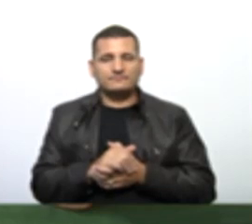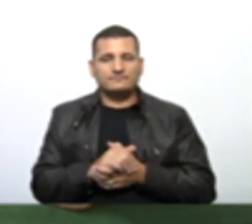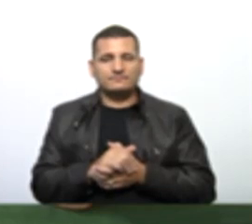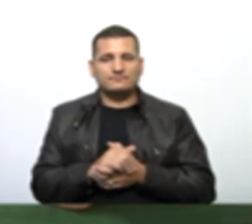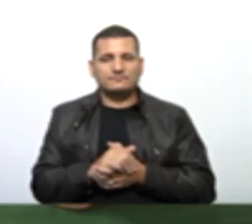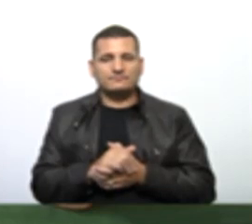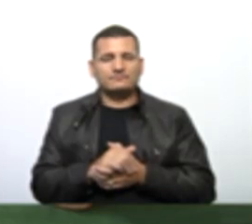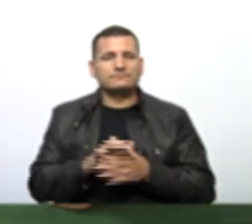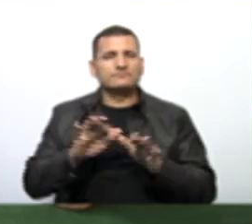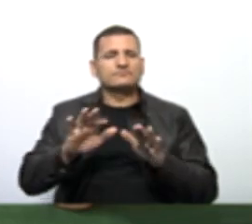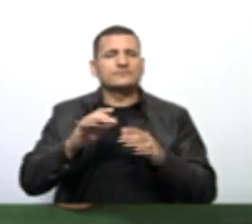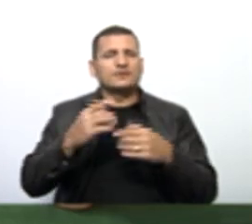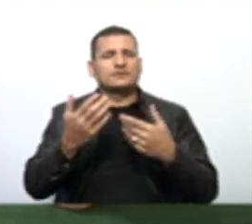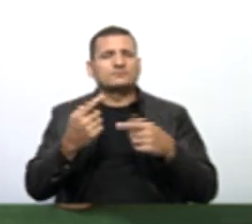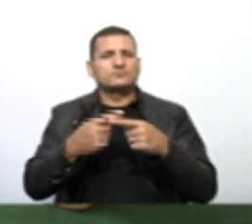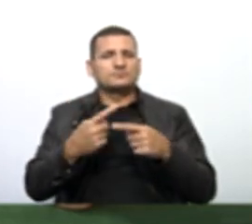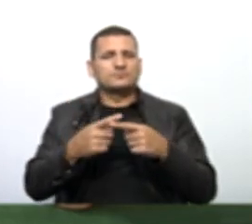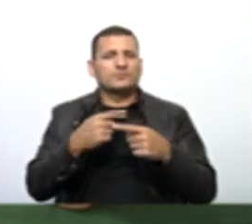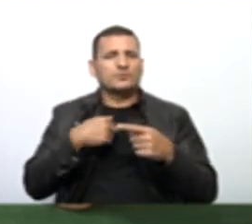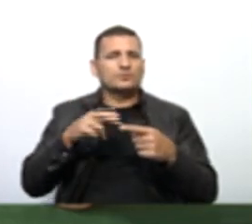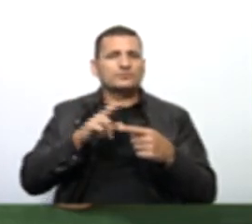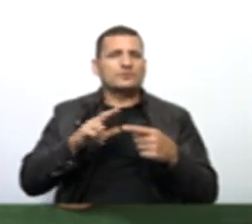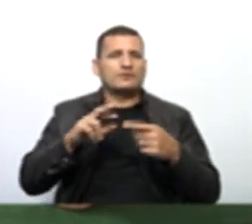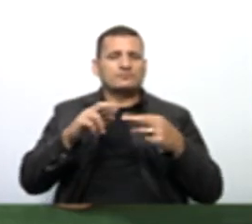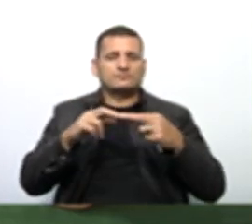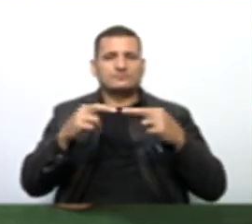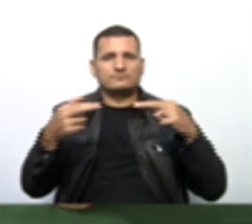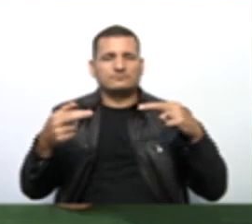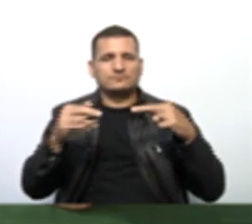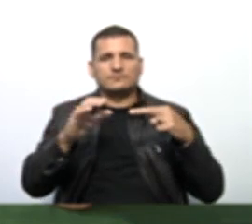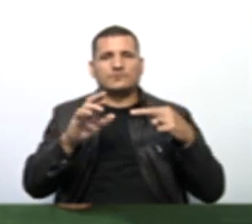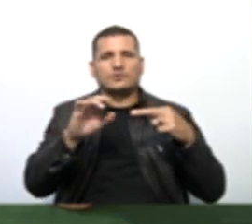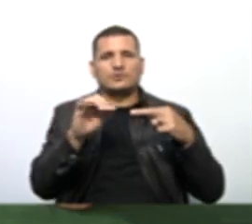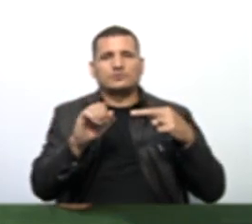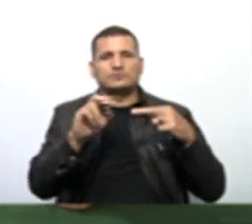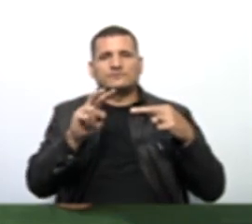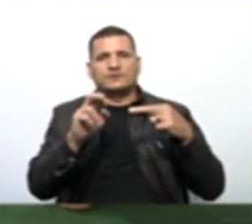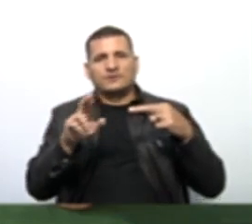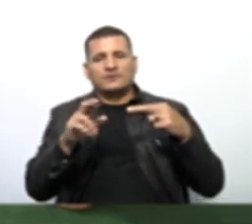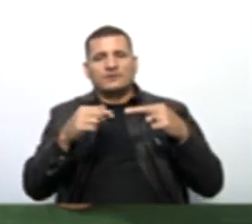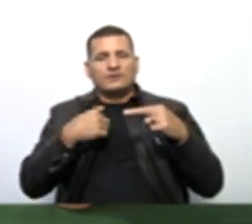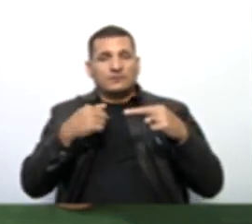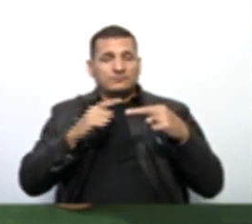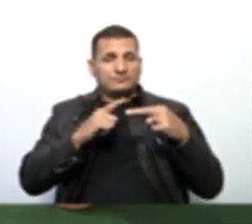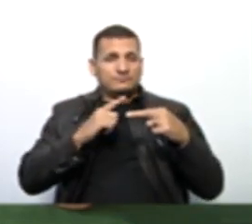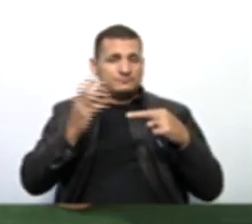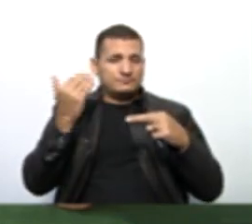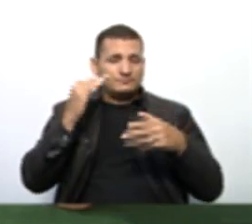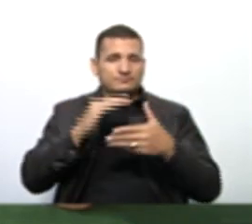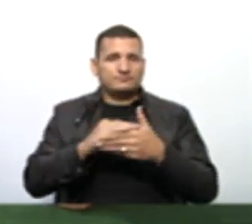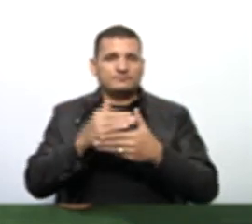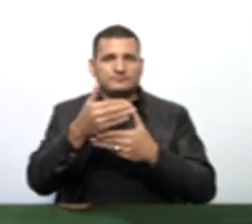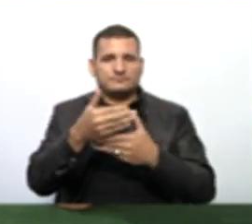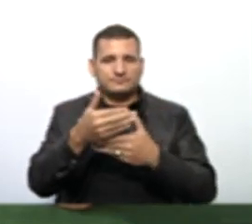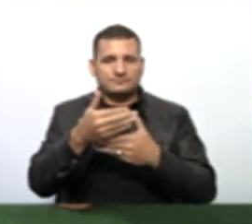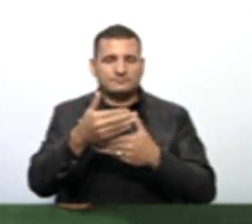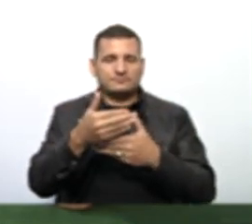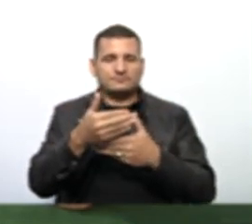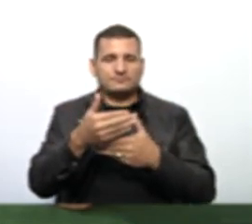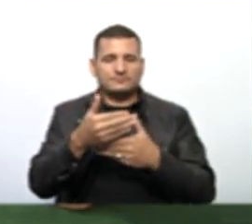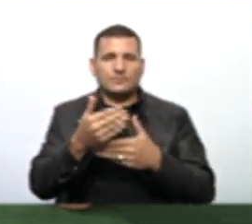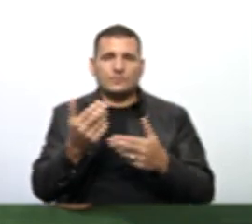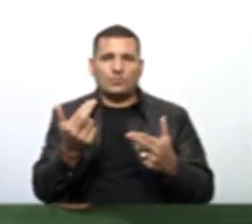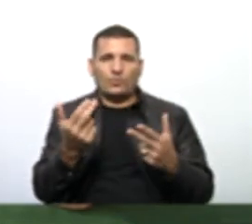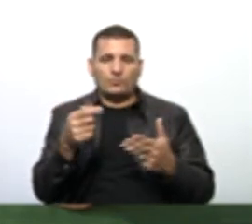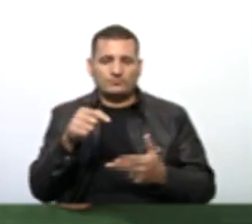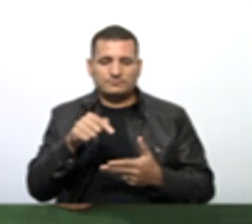se porque eu vou usar um cabo crossover né gente olha tinha uma vez um notebook igual é isso que a gente tem aqui na nossa nossa